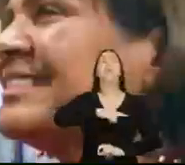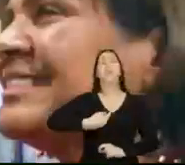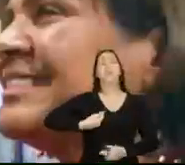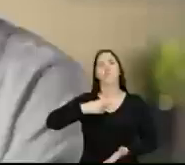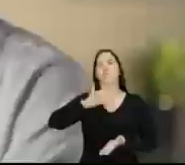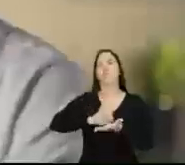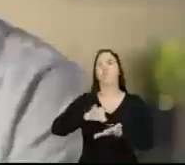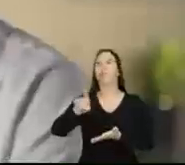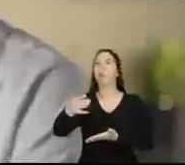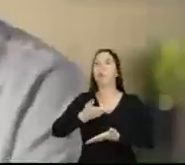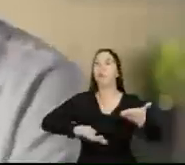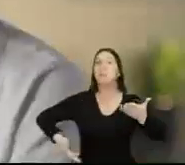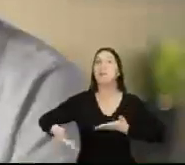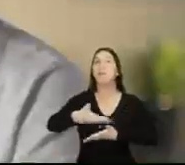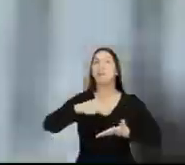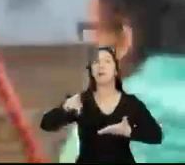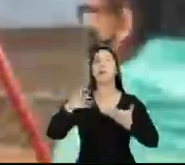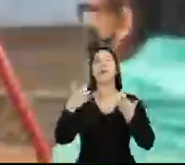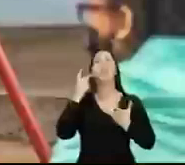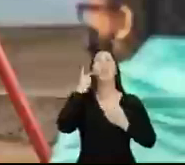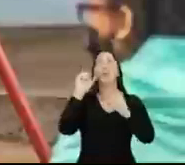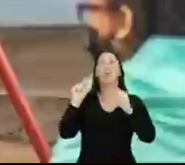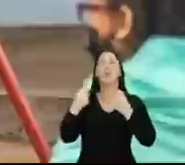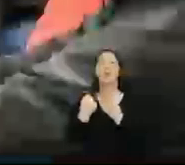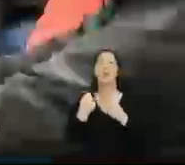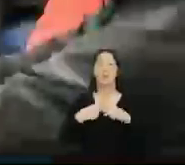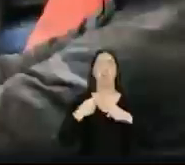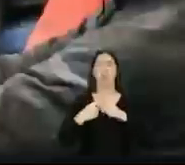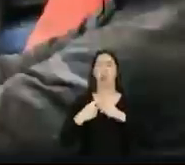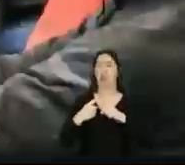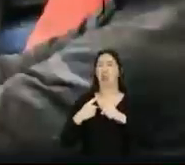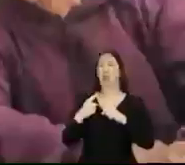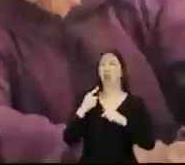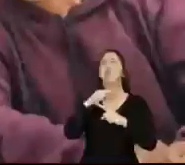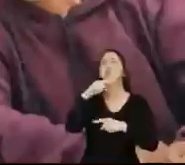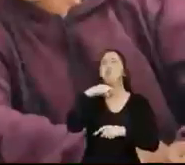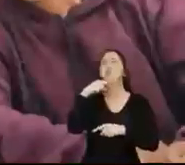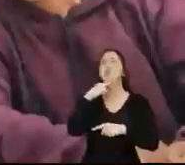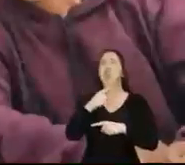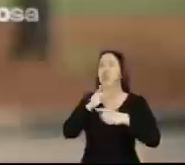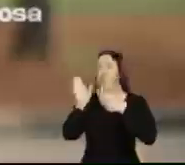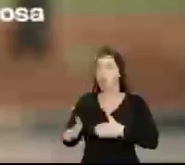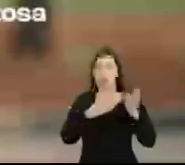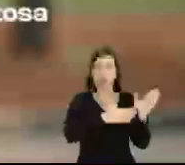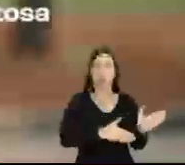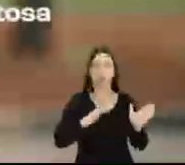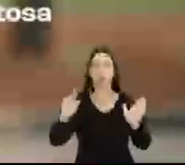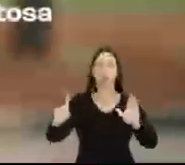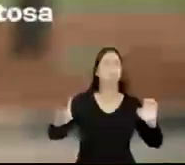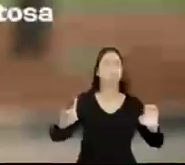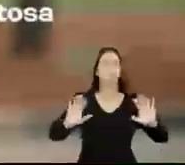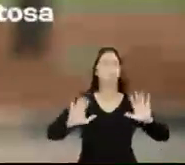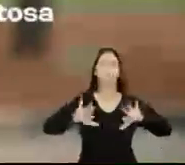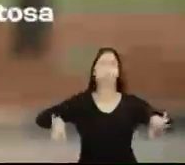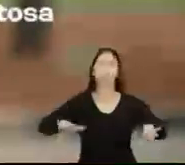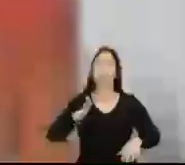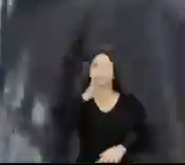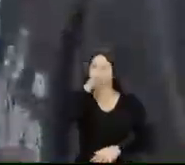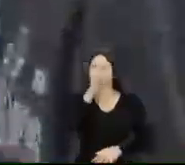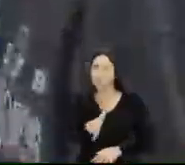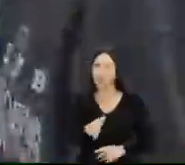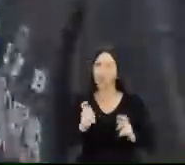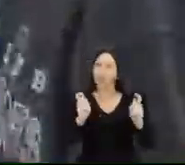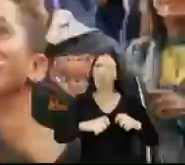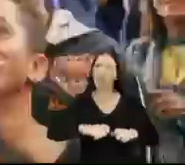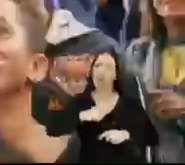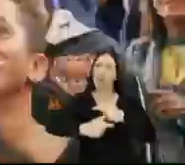vive. Cara agregador, conciliador, quer defender o nosso estado de dois radicalismos. Nem para a direita e nem para a esquerda, vamos para